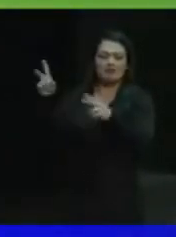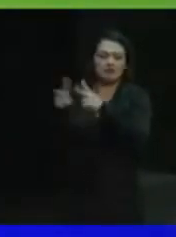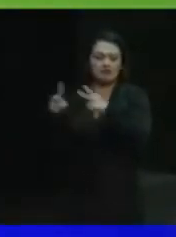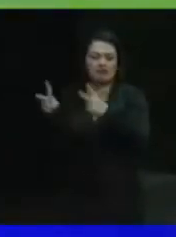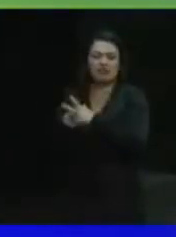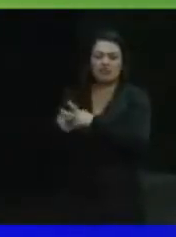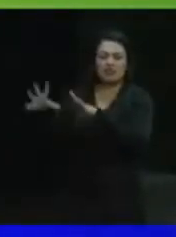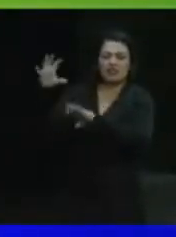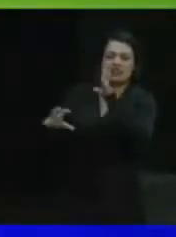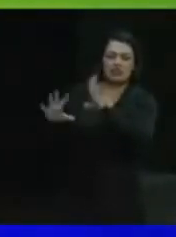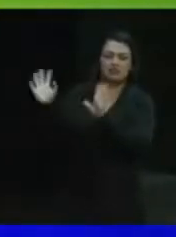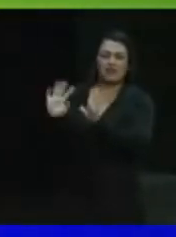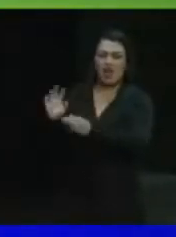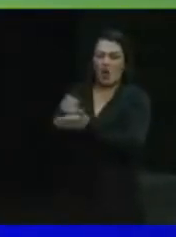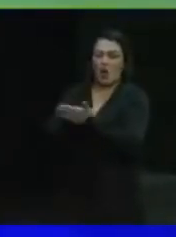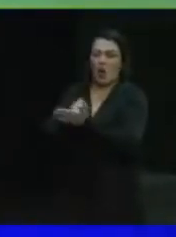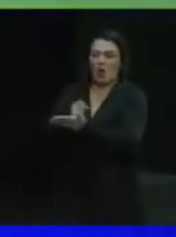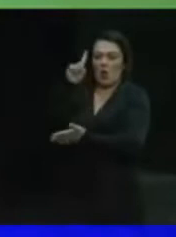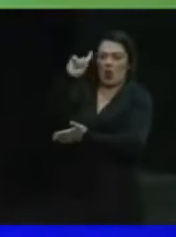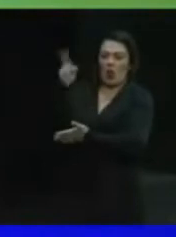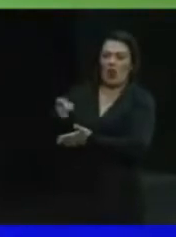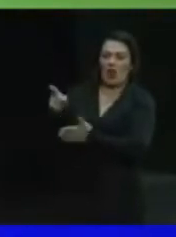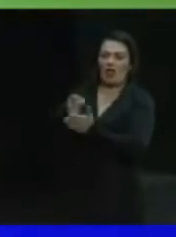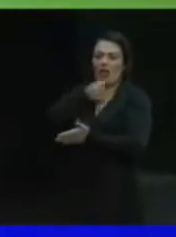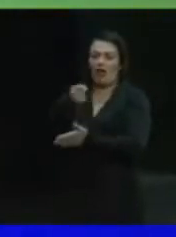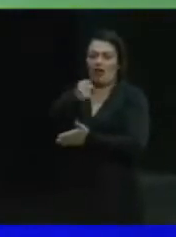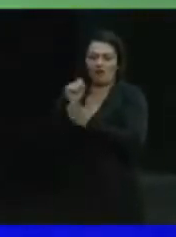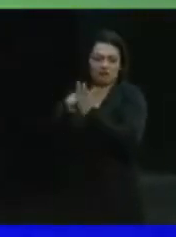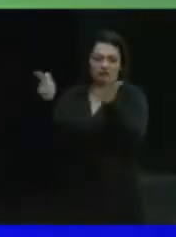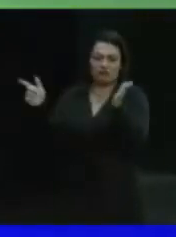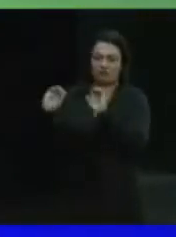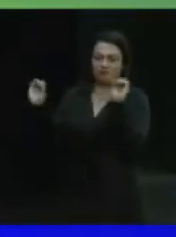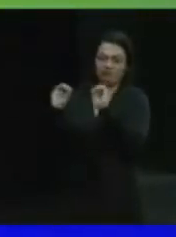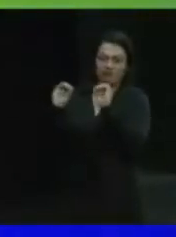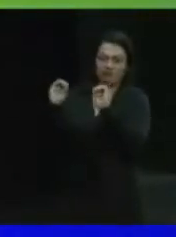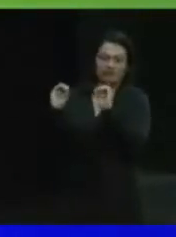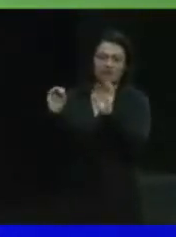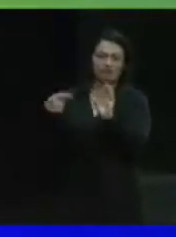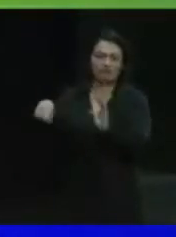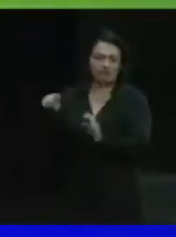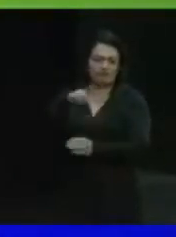iremos propor o controle sobre a imprensa social